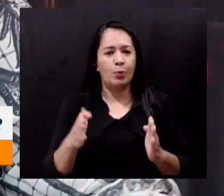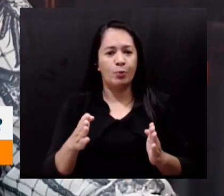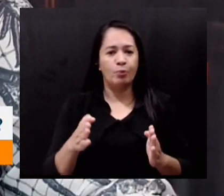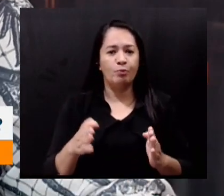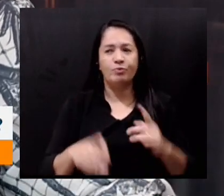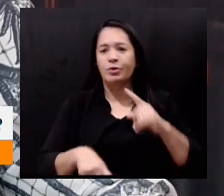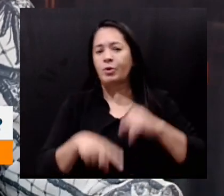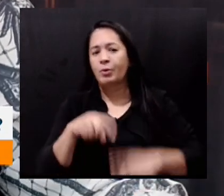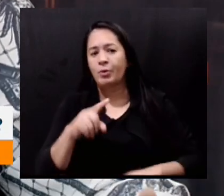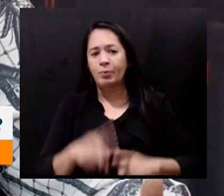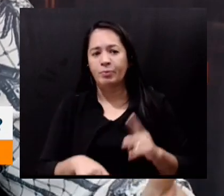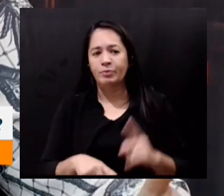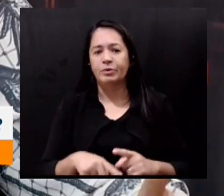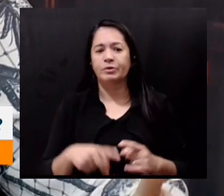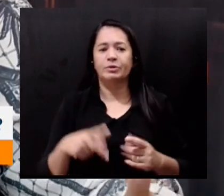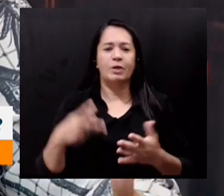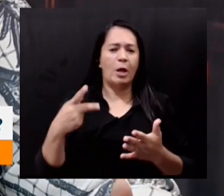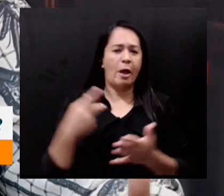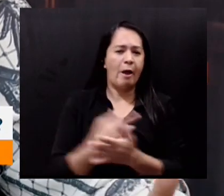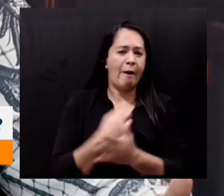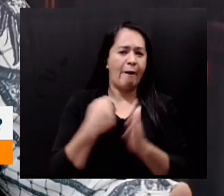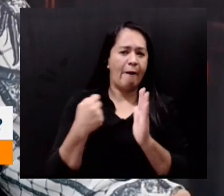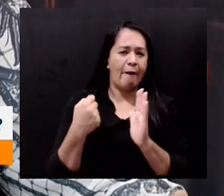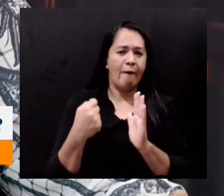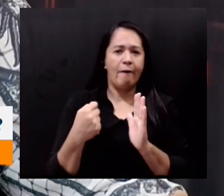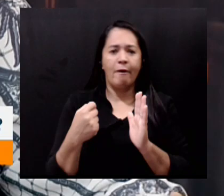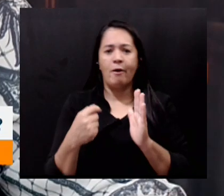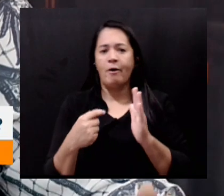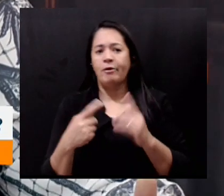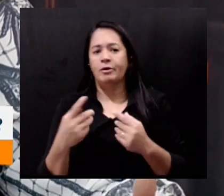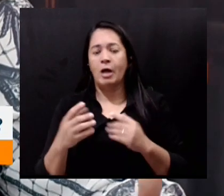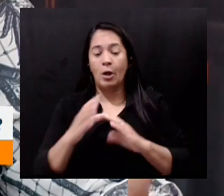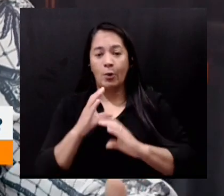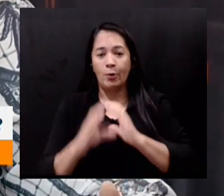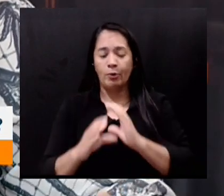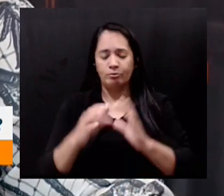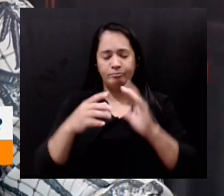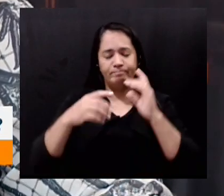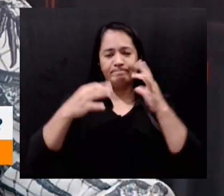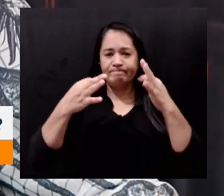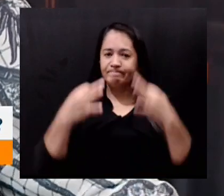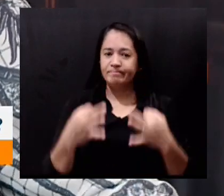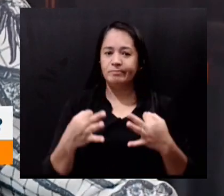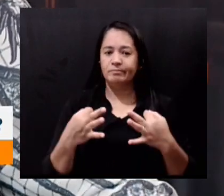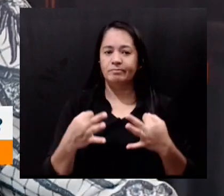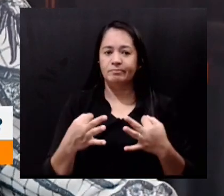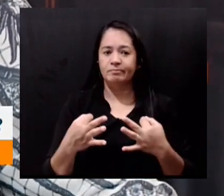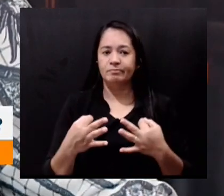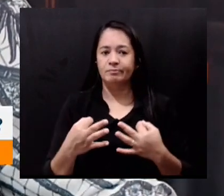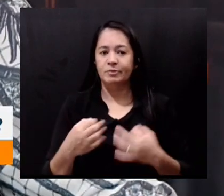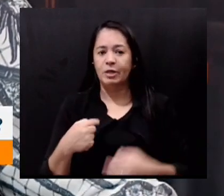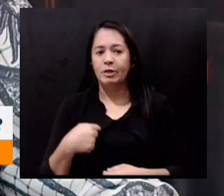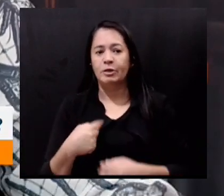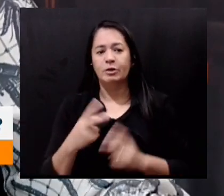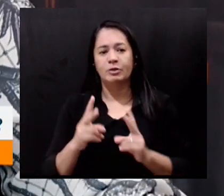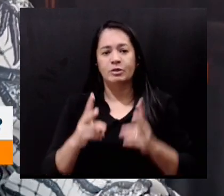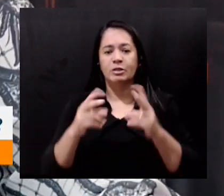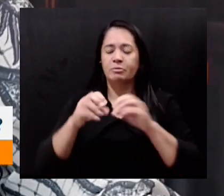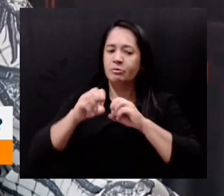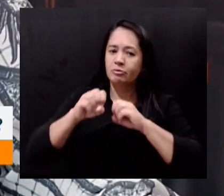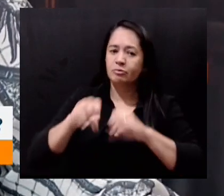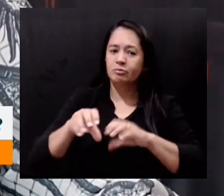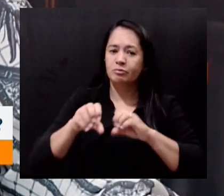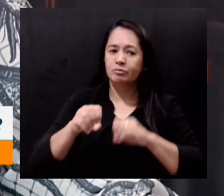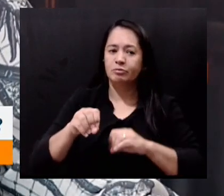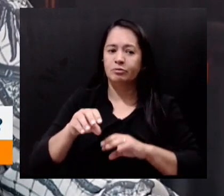a marca, ter uma comunicação positiva. Uma das coisas que eu sempre ensino para os meus clientes: você